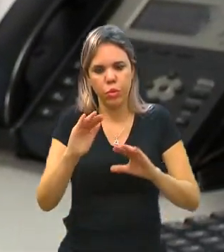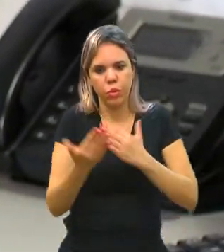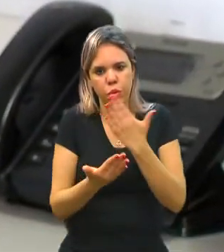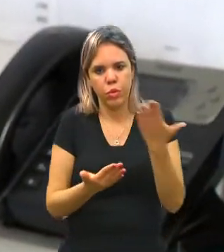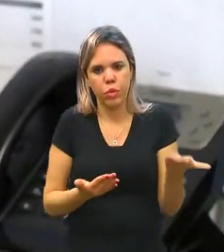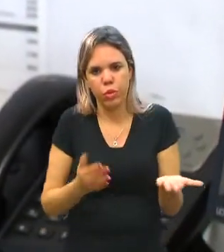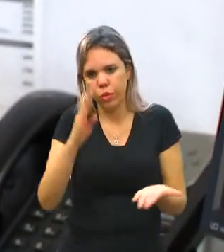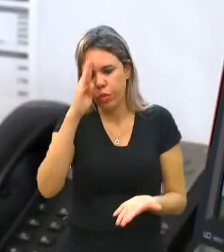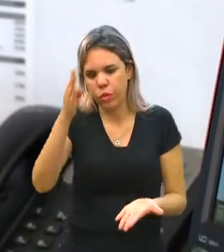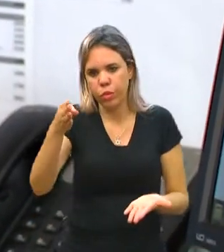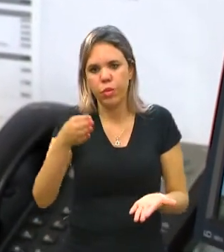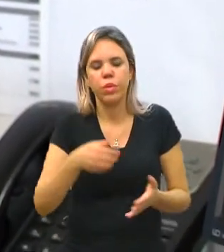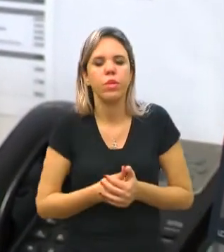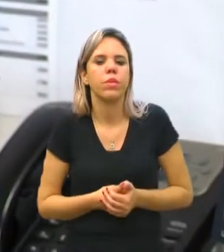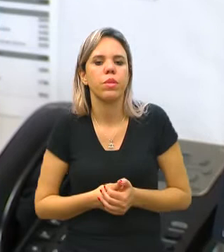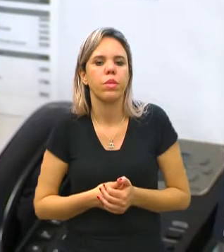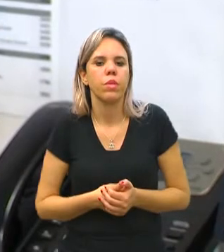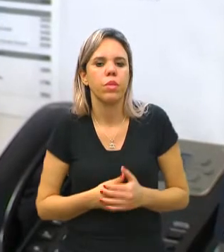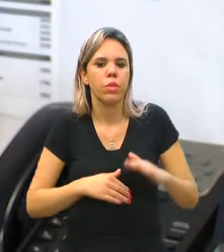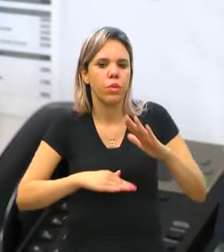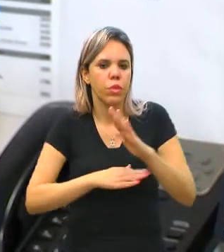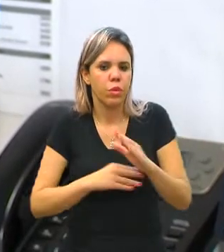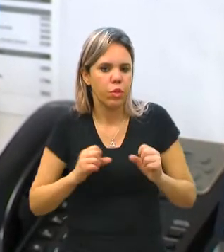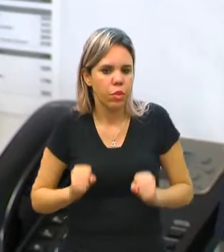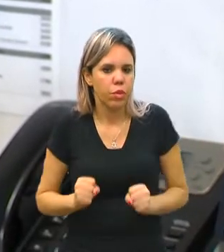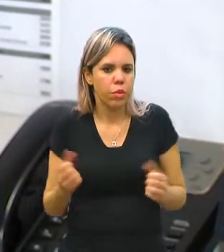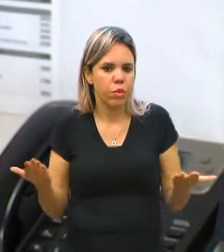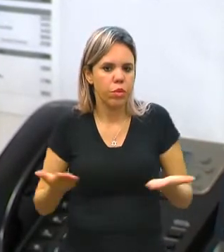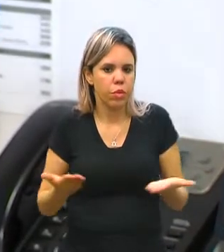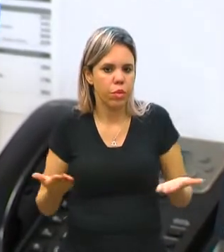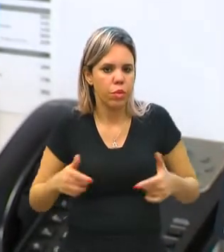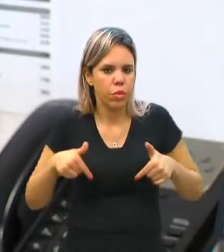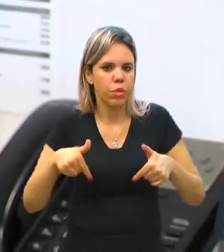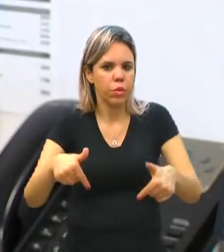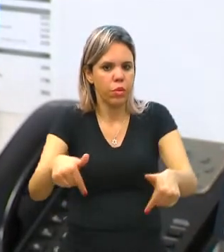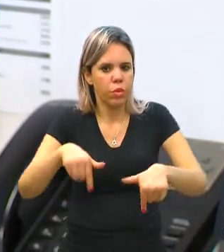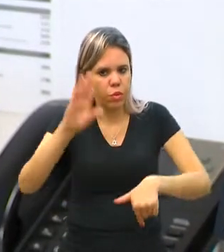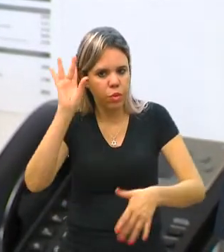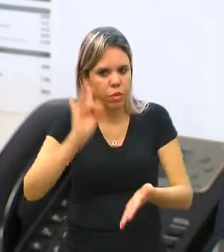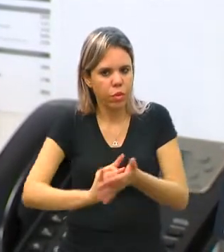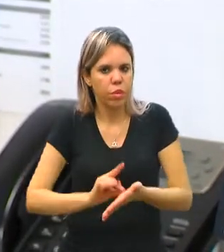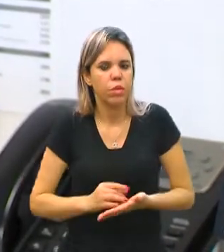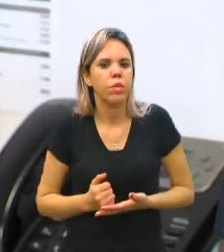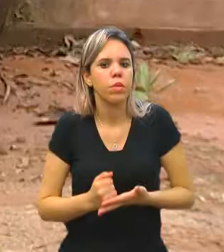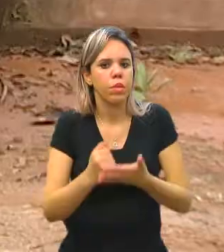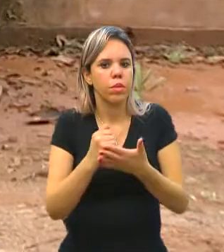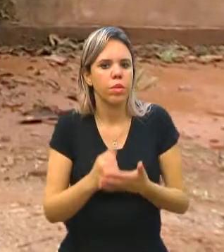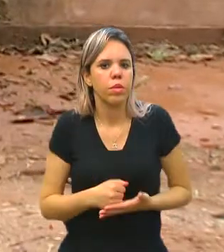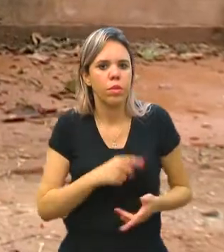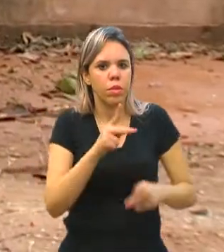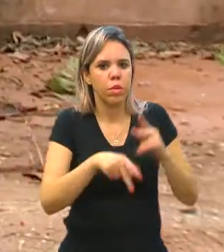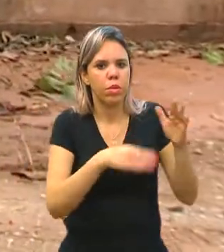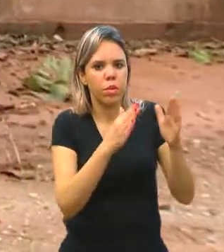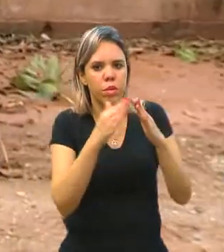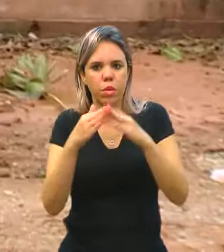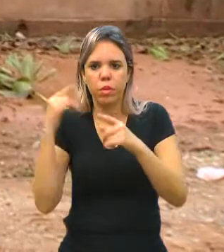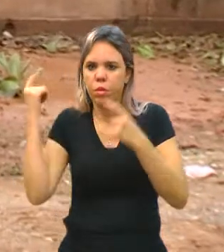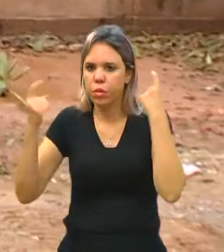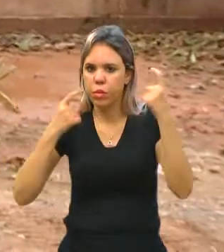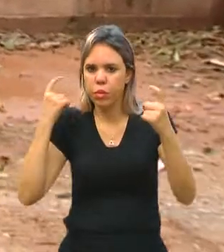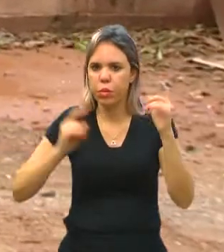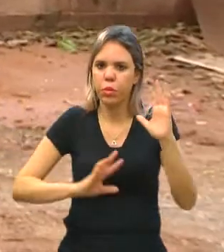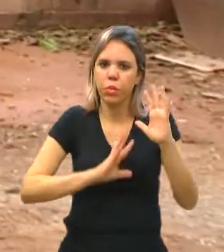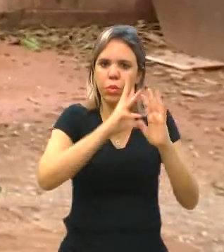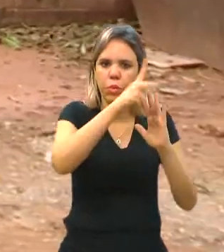do bairro foi fundamental para que a câmara possa agora atuar com mais eficiência são moradores preocupados